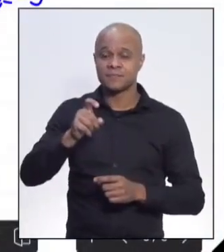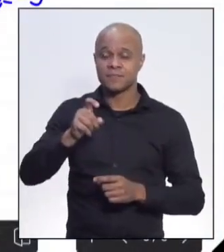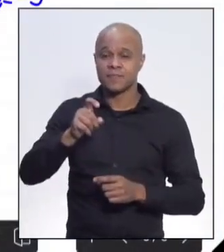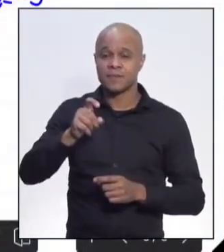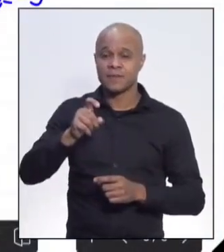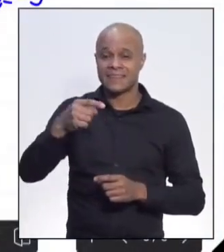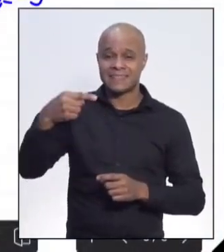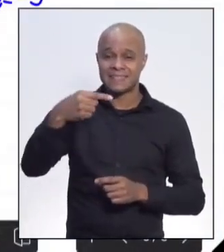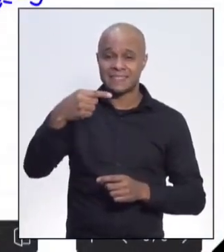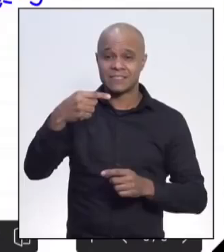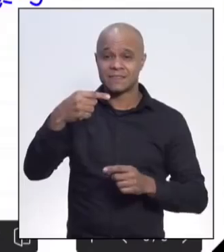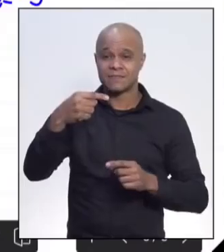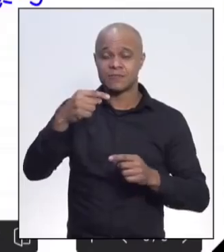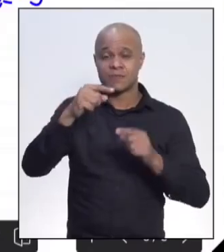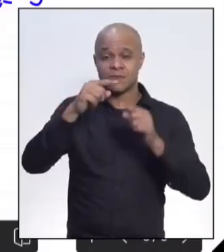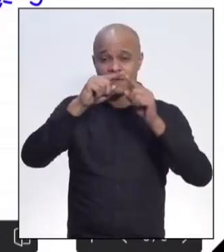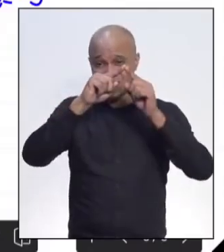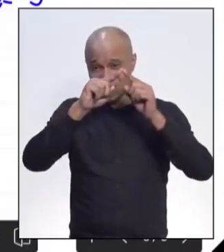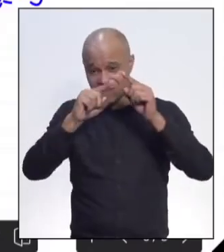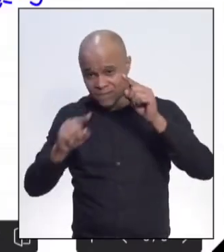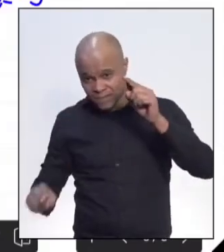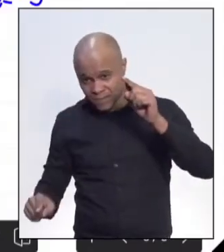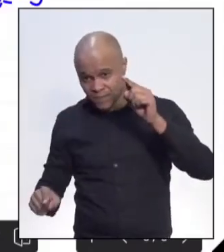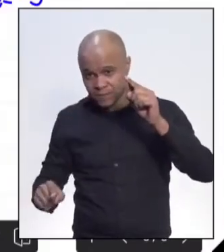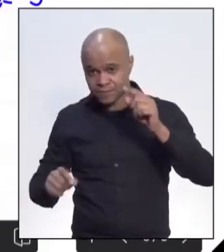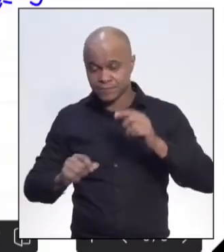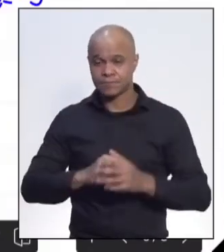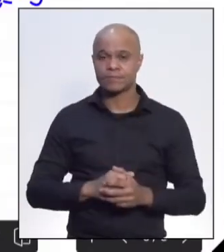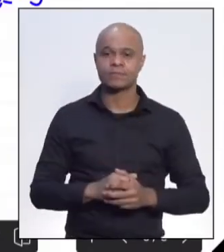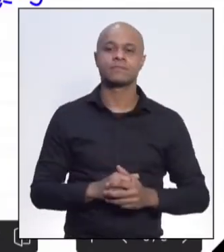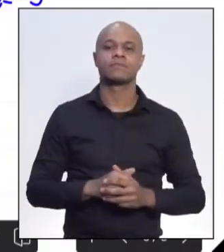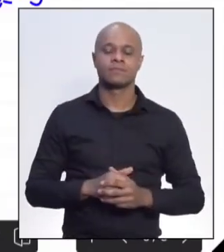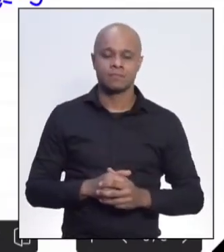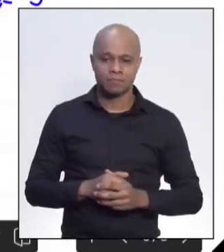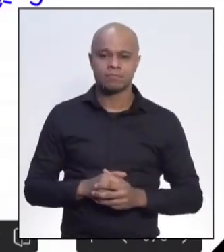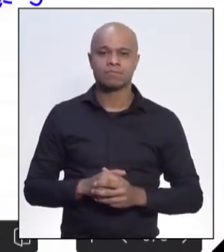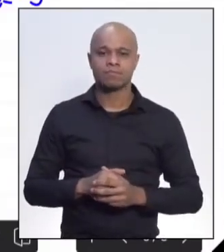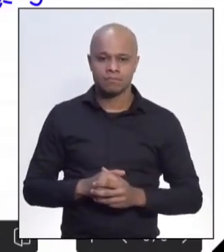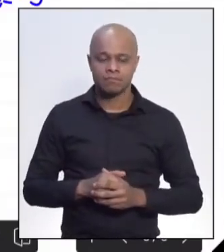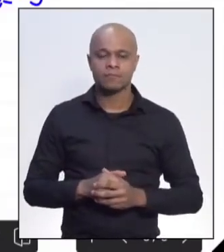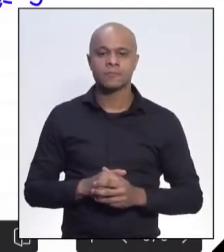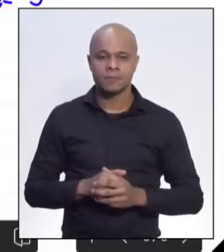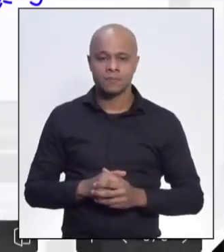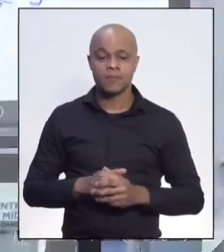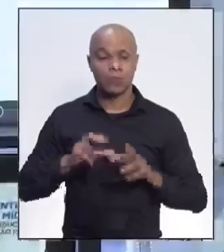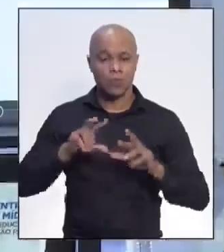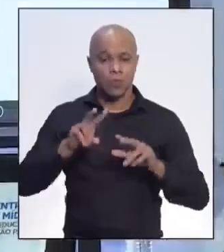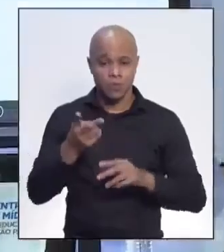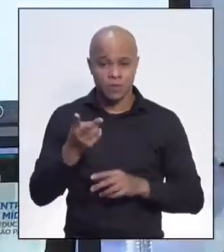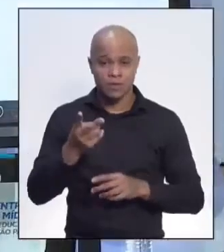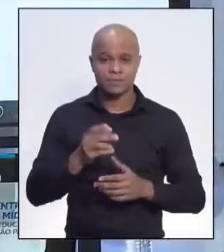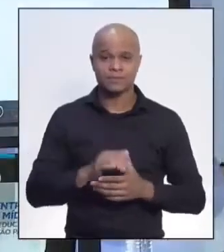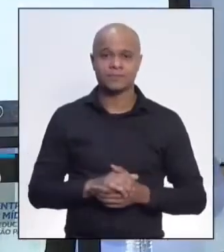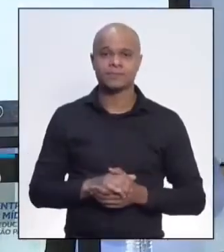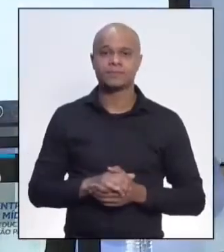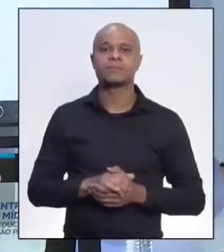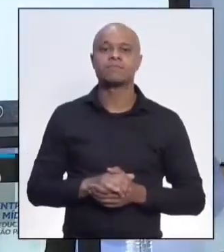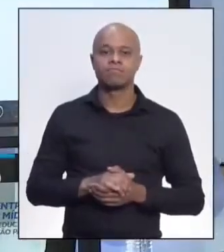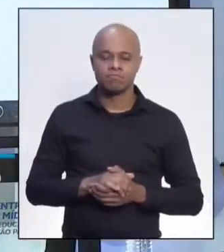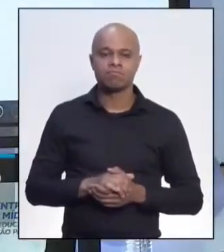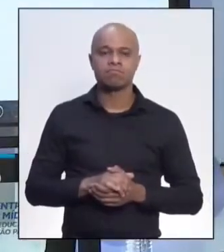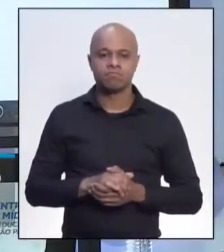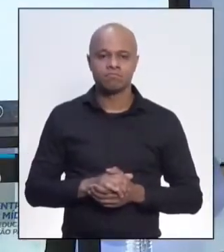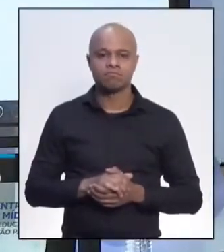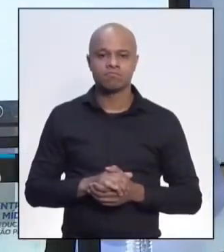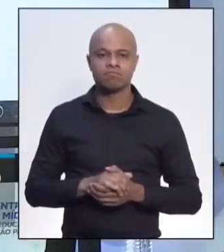posição. Quando o x é negativo, ela é decrescente e